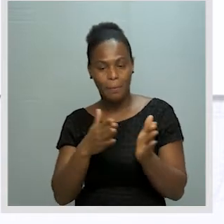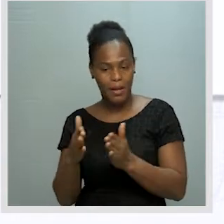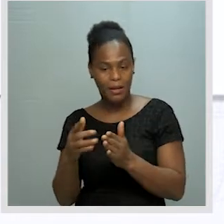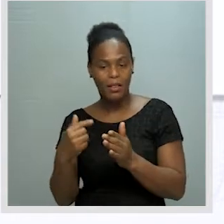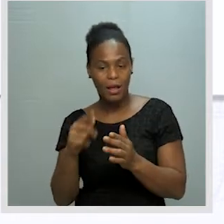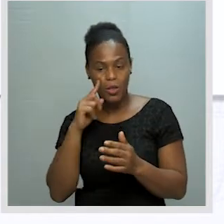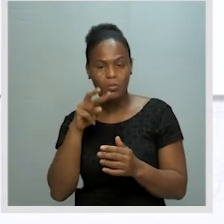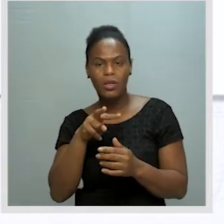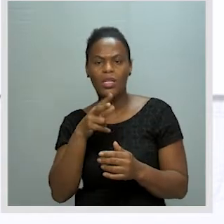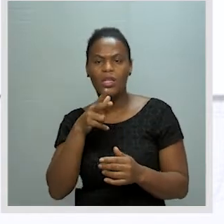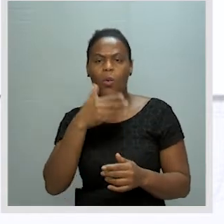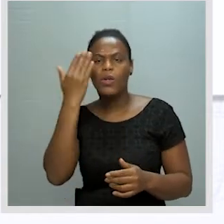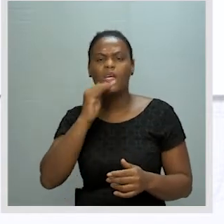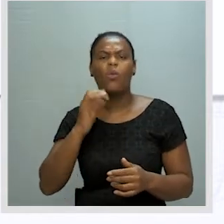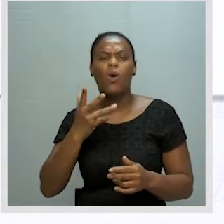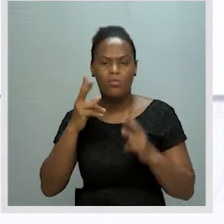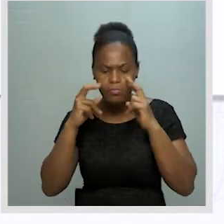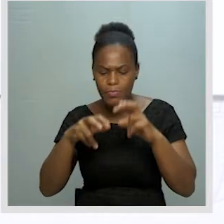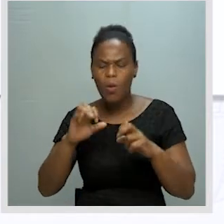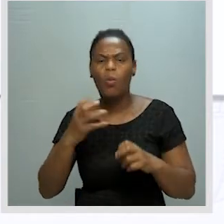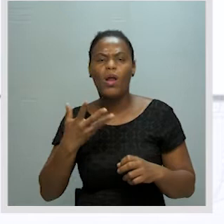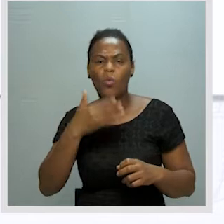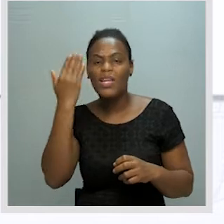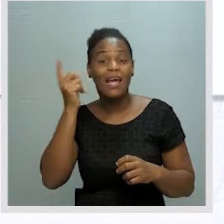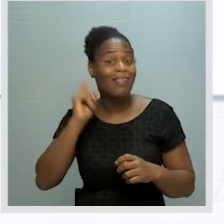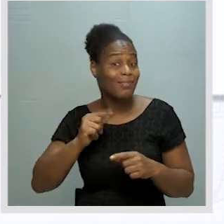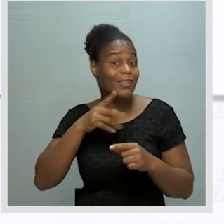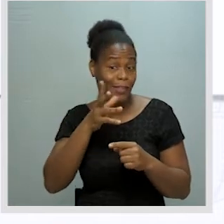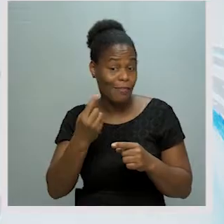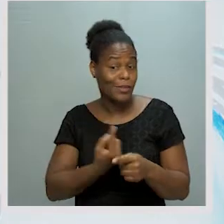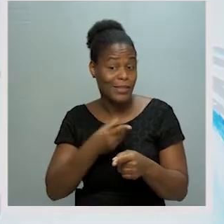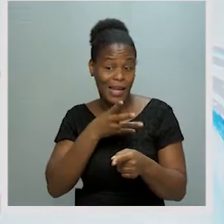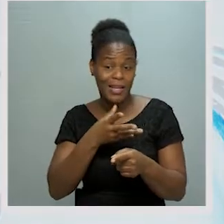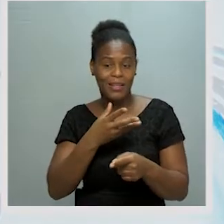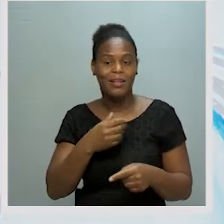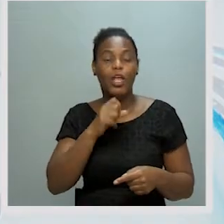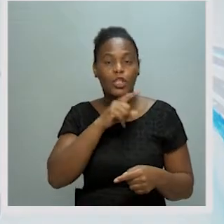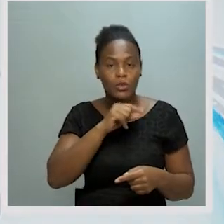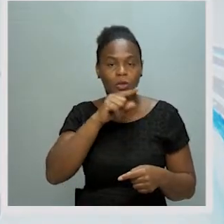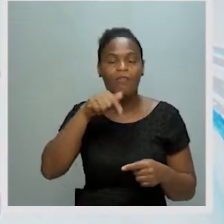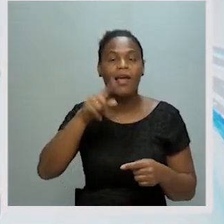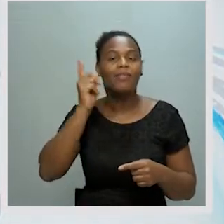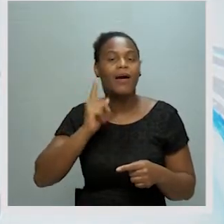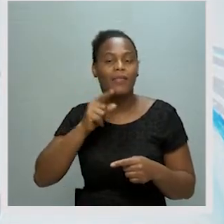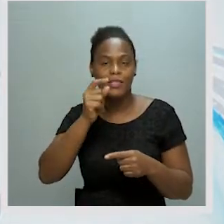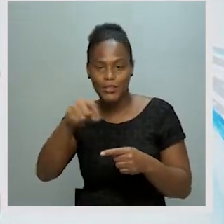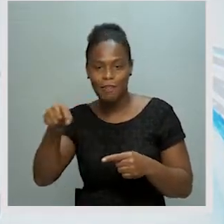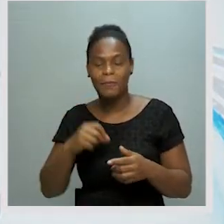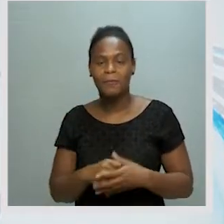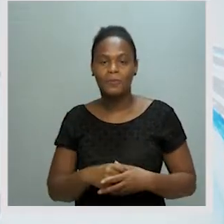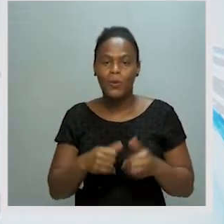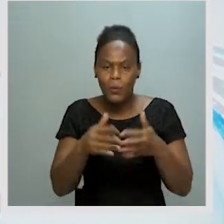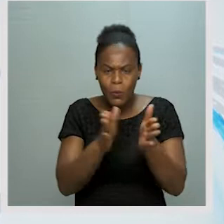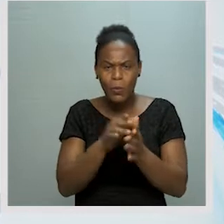particularidade, indicamos o dia em que consultamos a página, disponível em. Tudo isso que nós estamos a dizer são